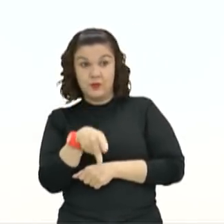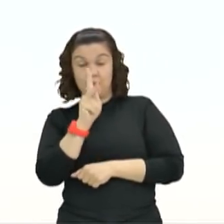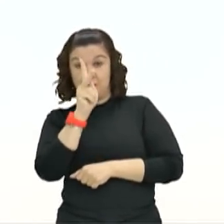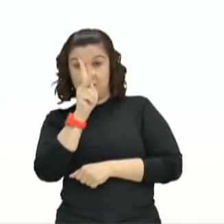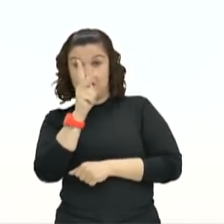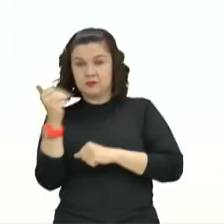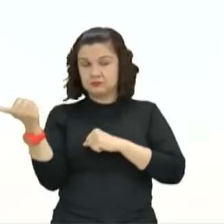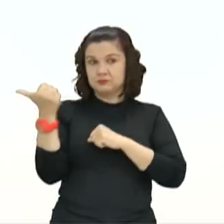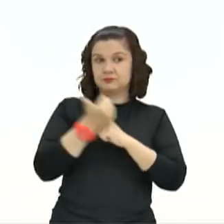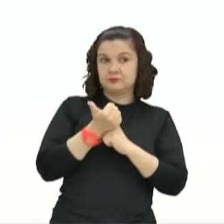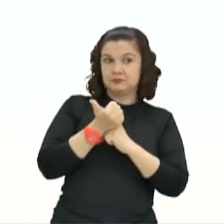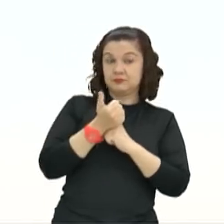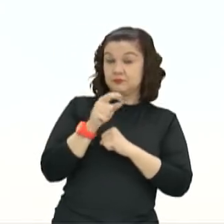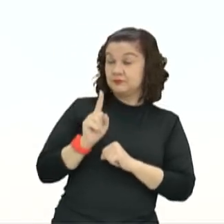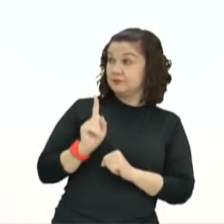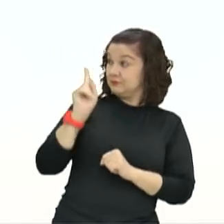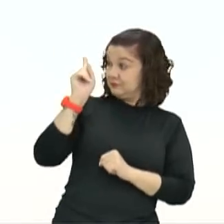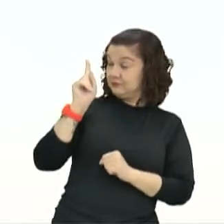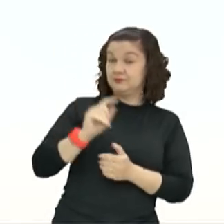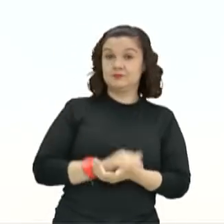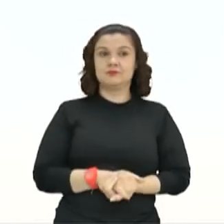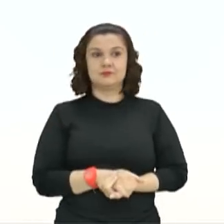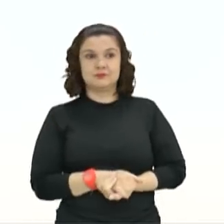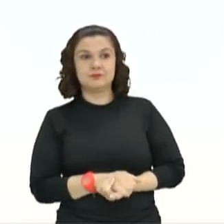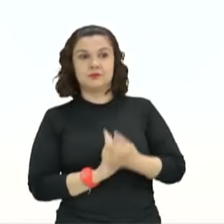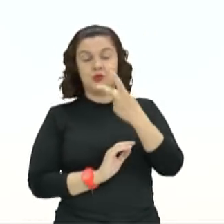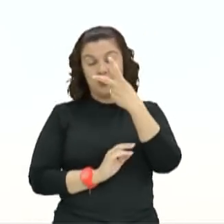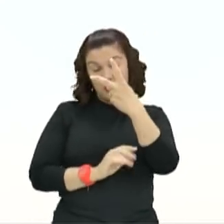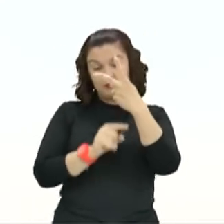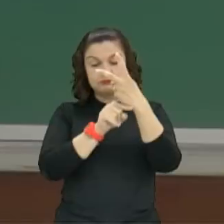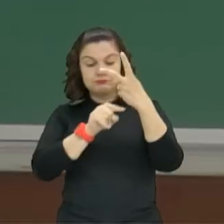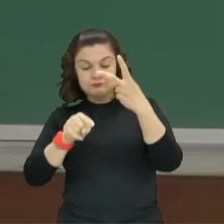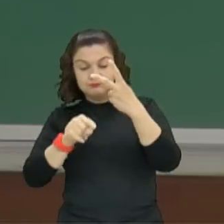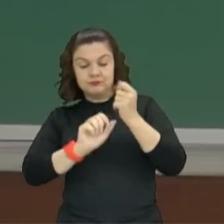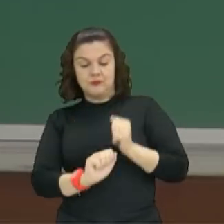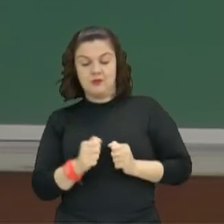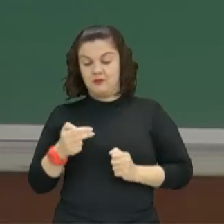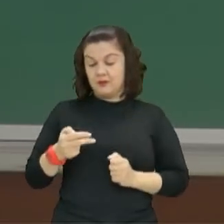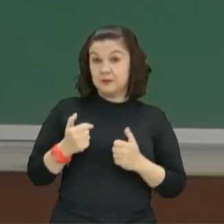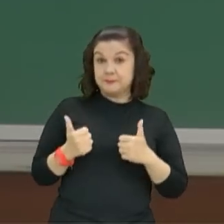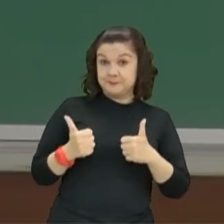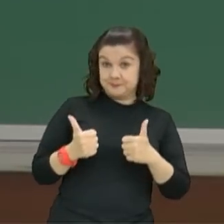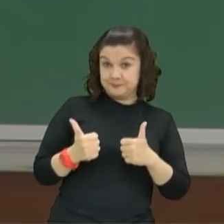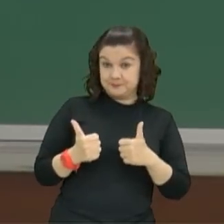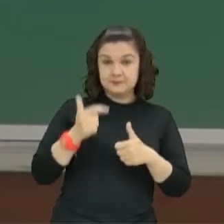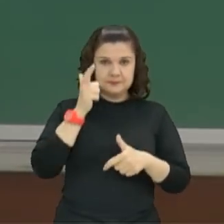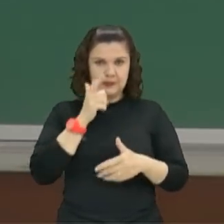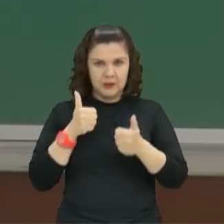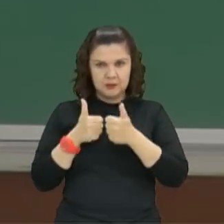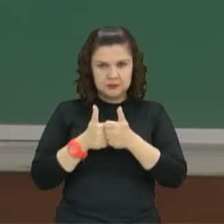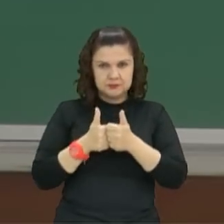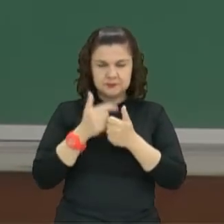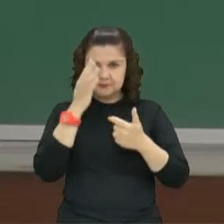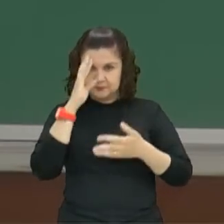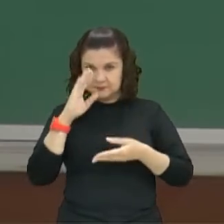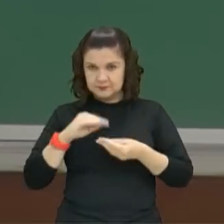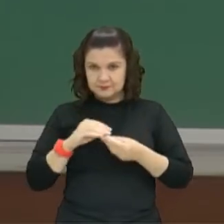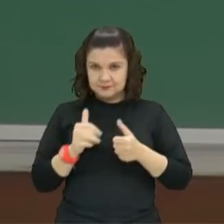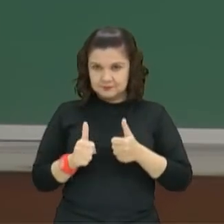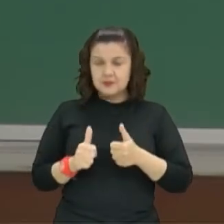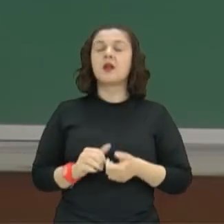na equação 2, simplesmente eu vou colocar esse valor. 2 sobre A elevado ao quadrado. Tá acompanhando? Tá legal?